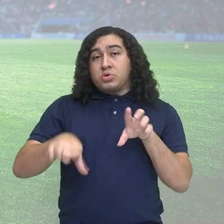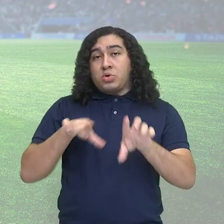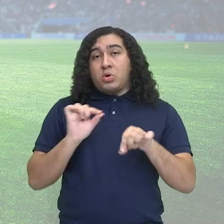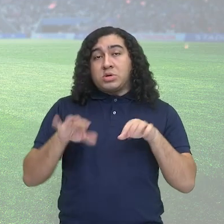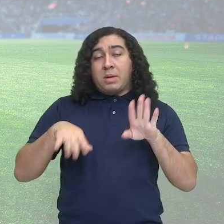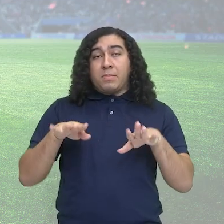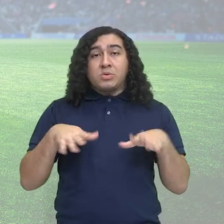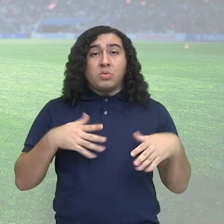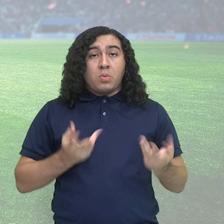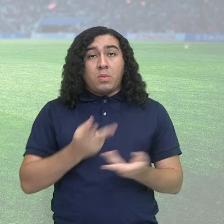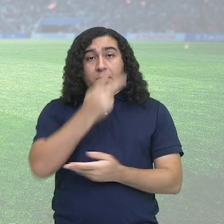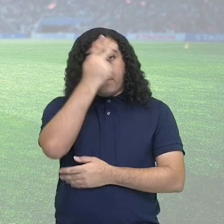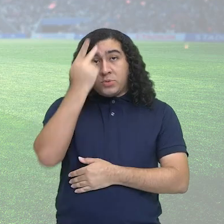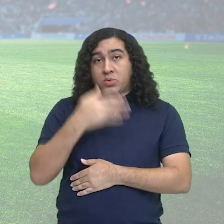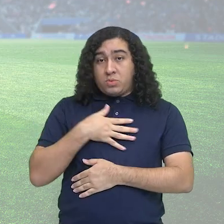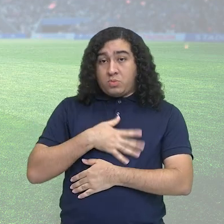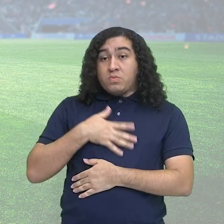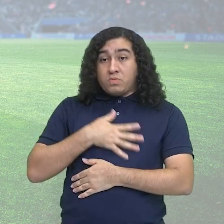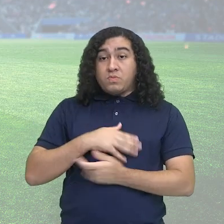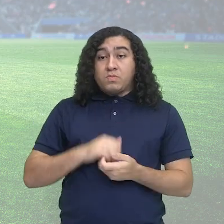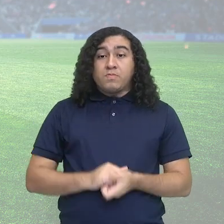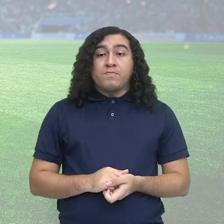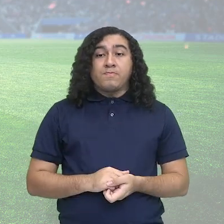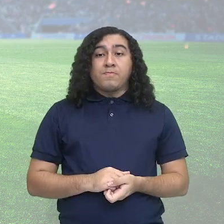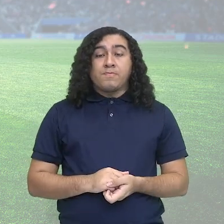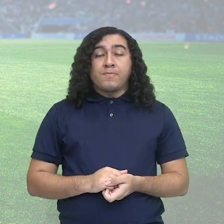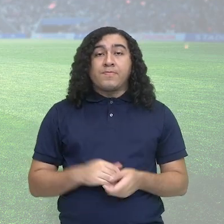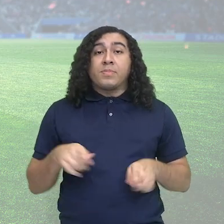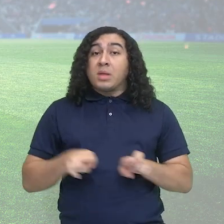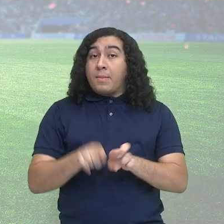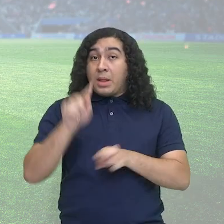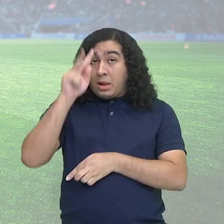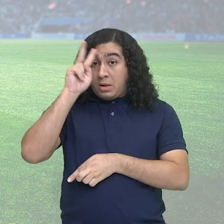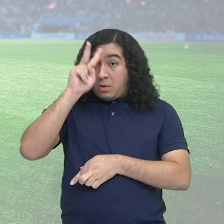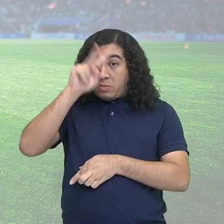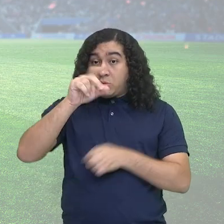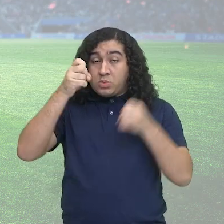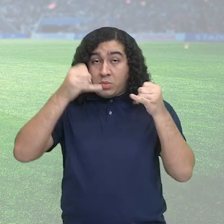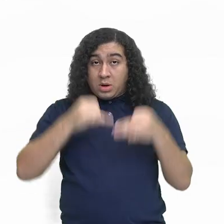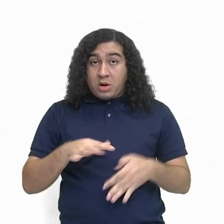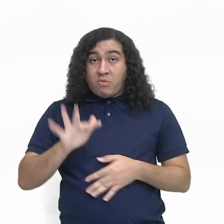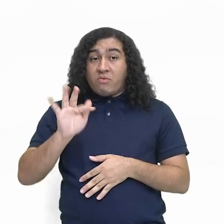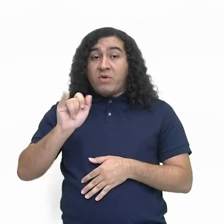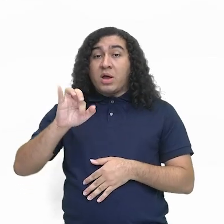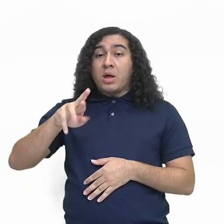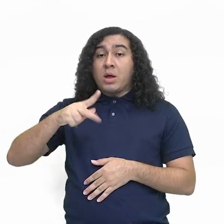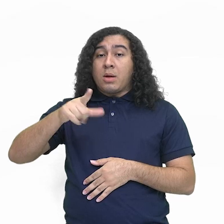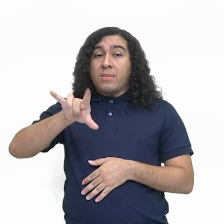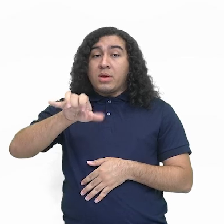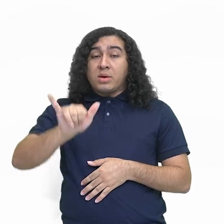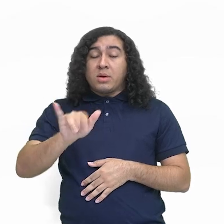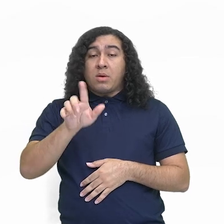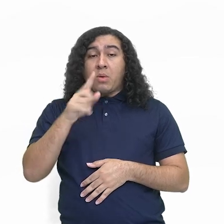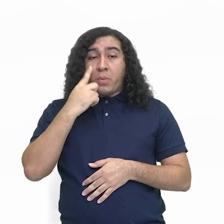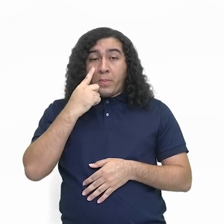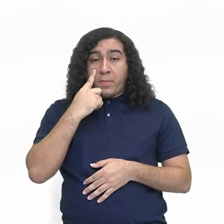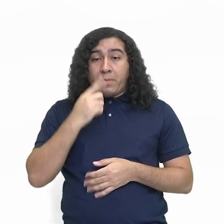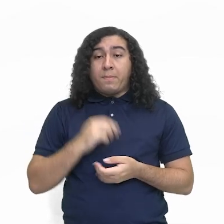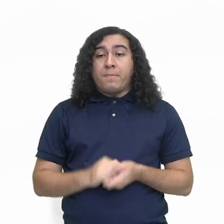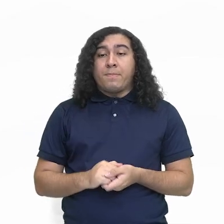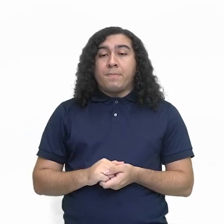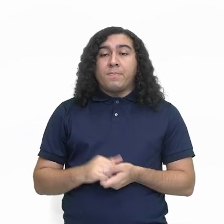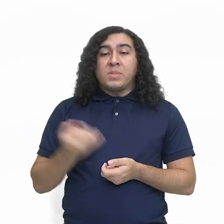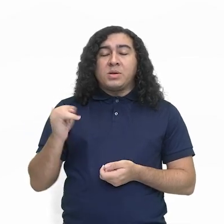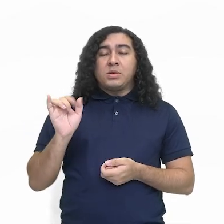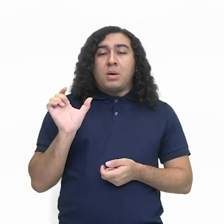com o gosto das pessoas, né? Agora, lembra que eu falei ali do fair play? Vamos relembrar então sobre esse termo? Quando eu falo